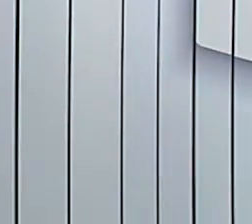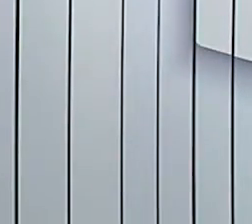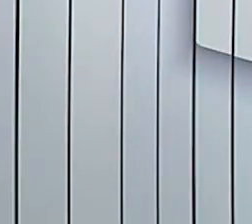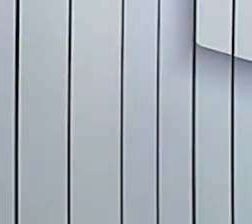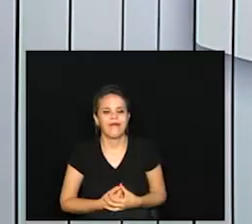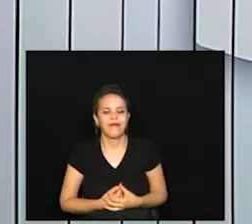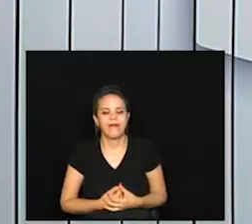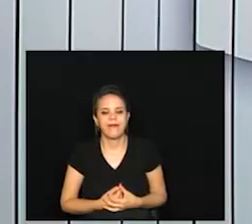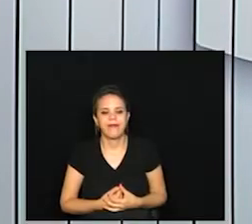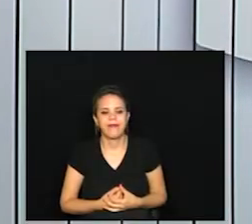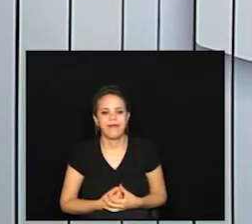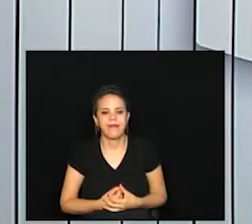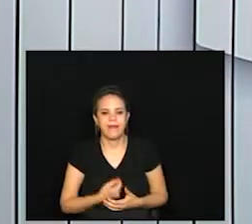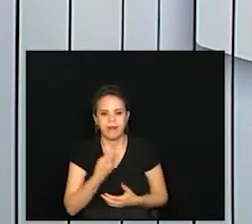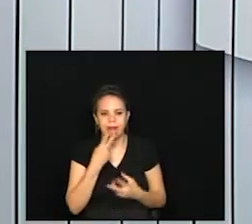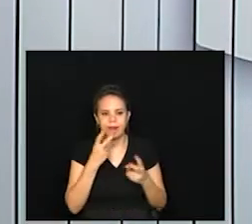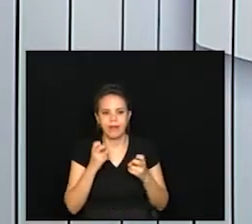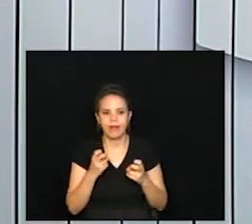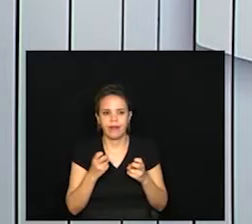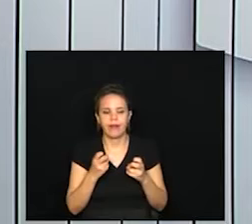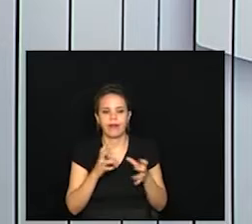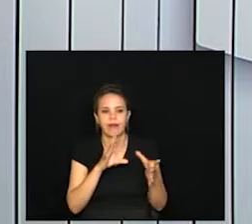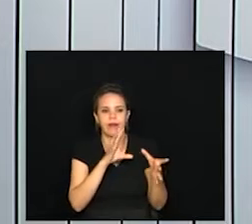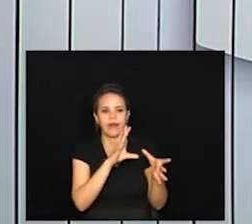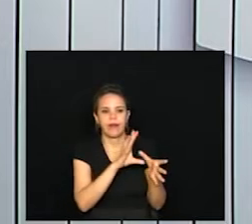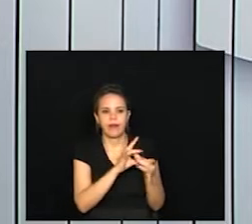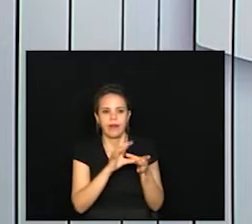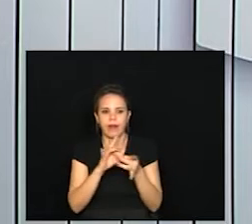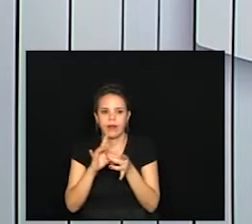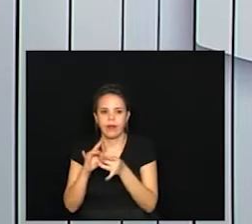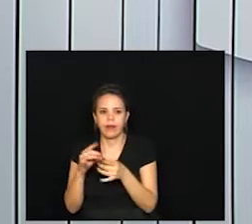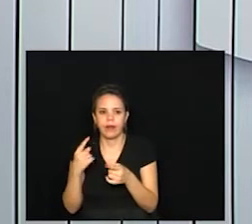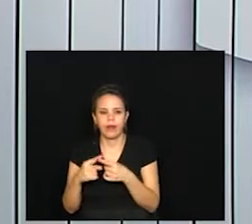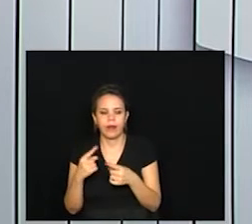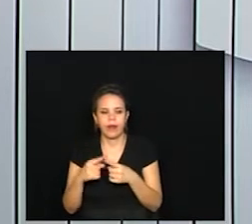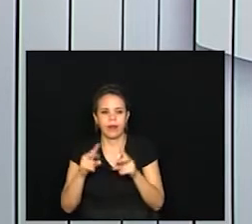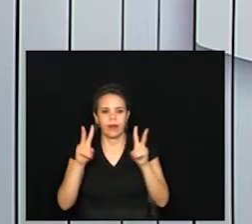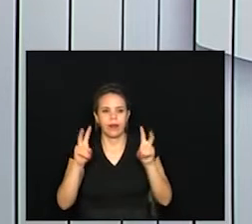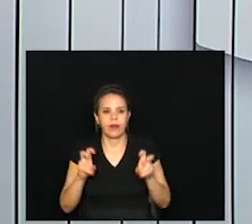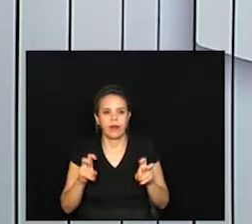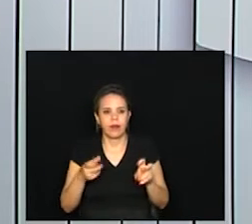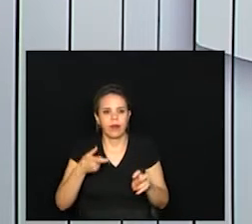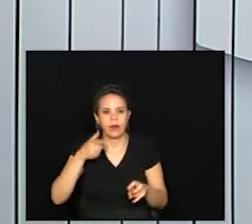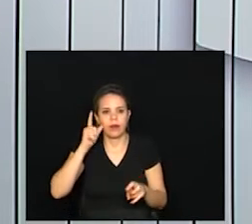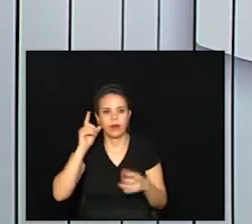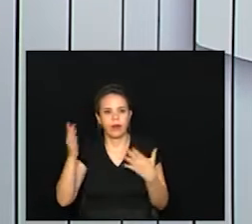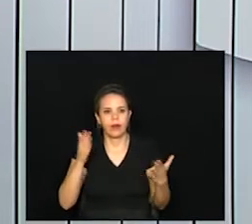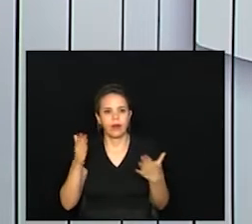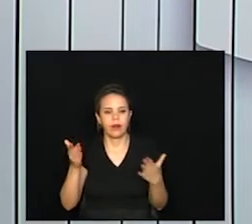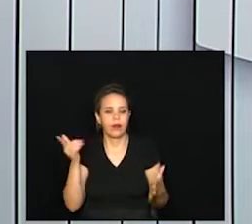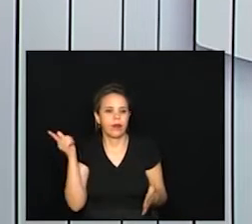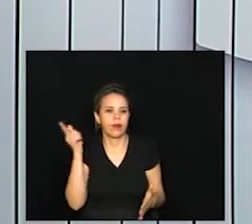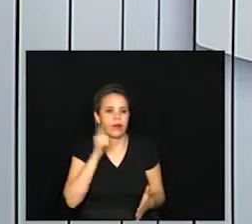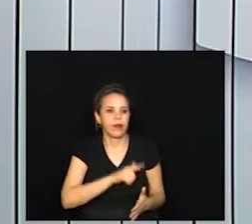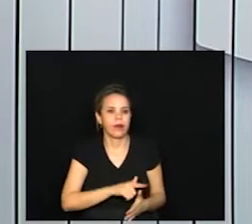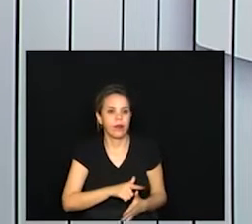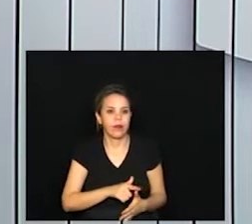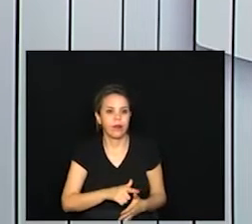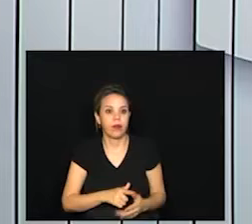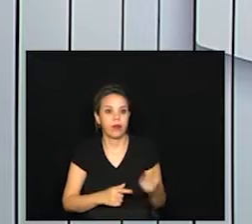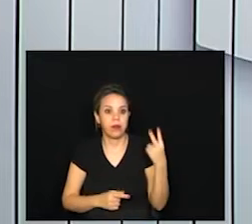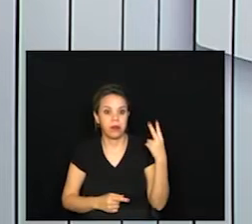Hora de falarmos sobre Jogos Olímpicos, porque em relação a ontem foram conquistadas